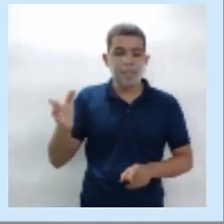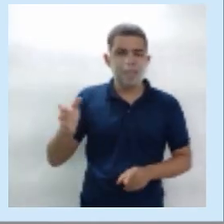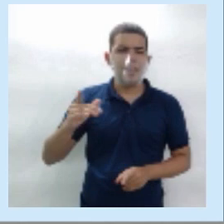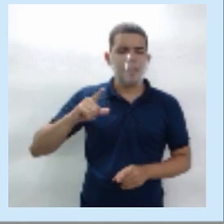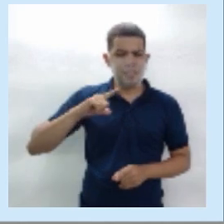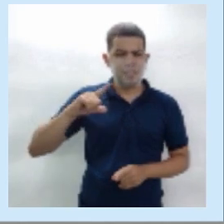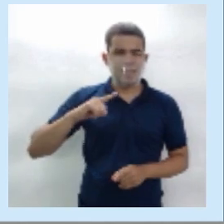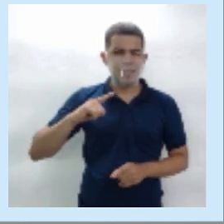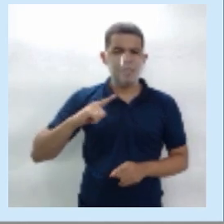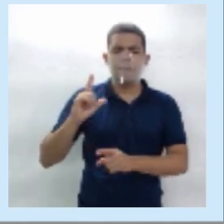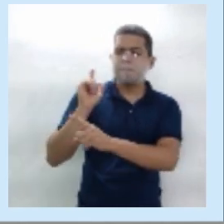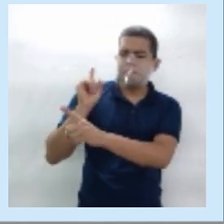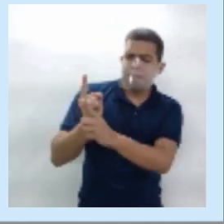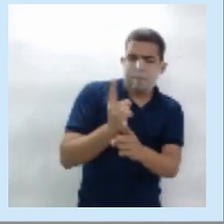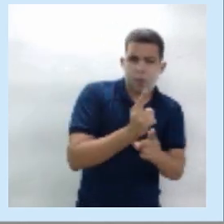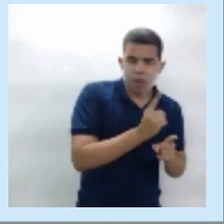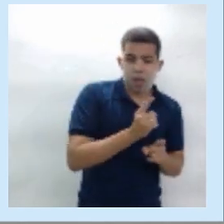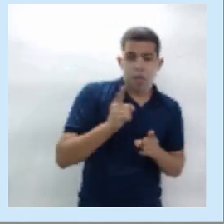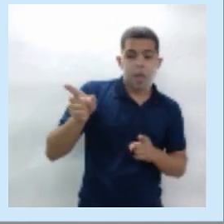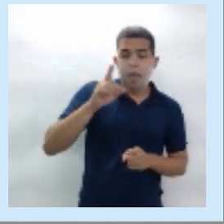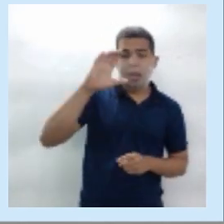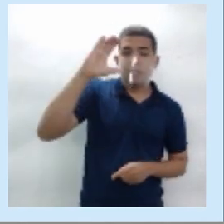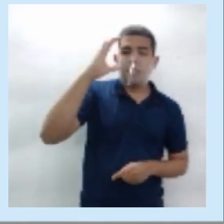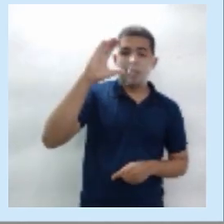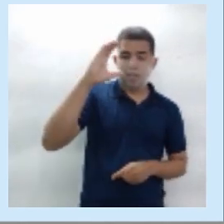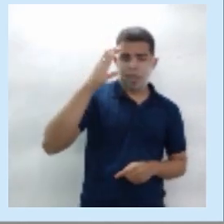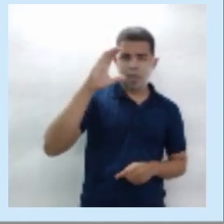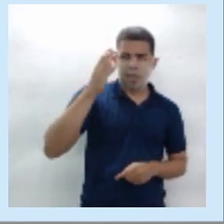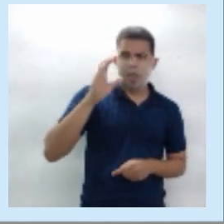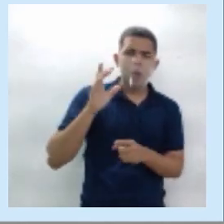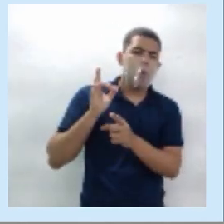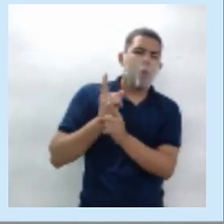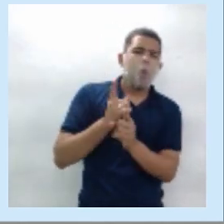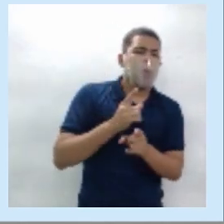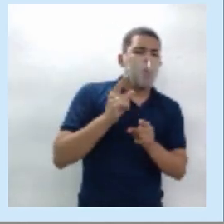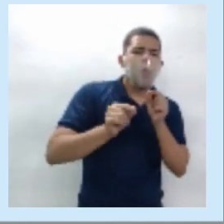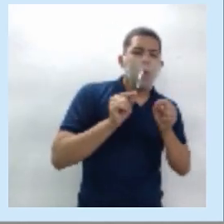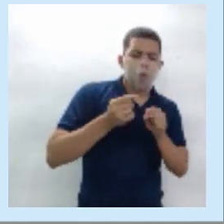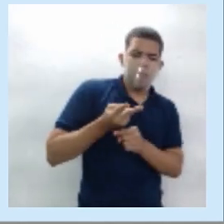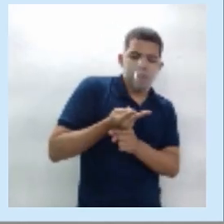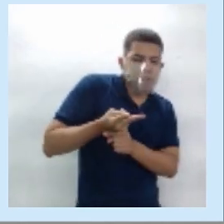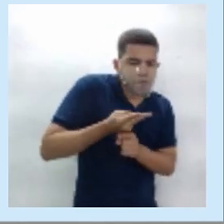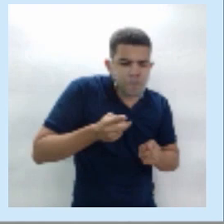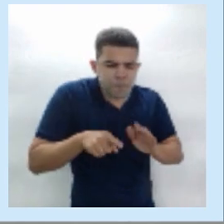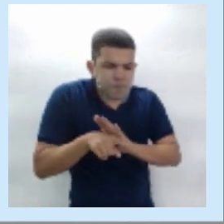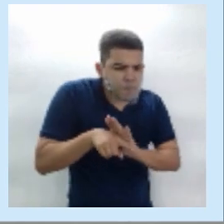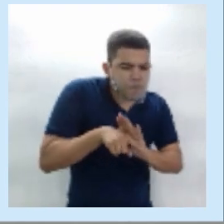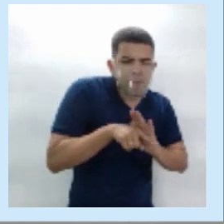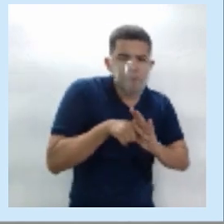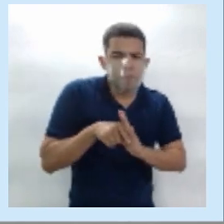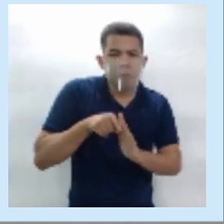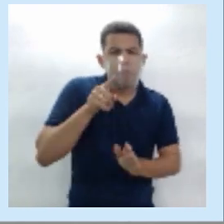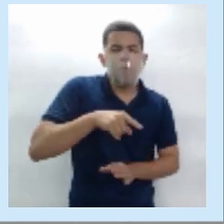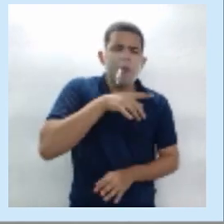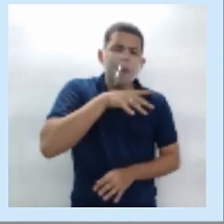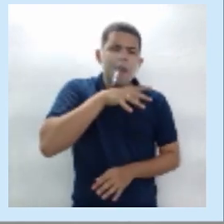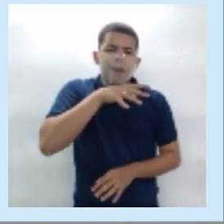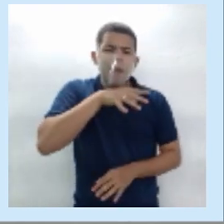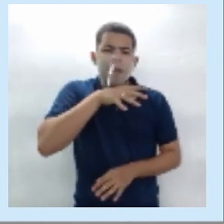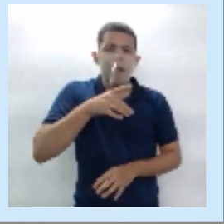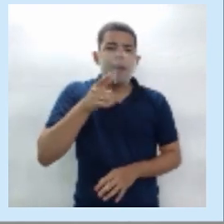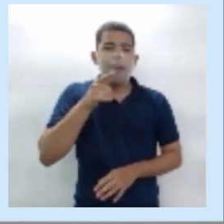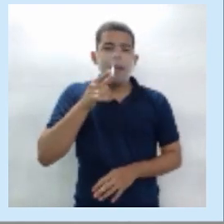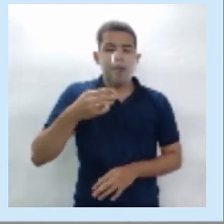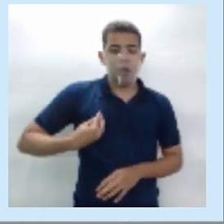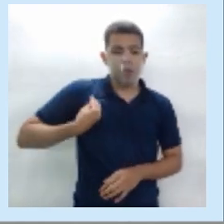as descobertas dos cientistas de achados, né, de animais